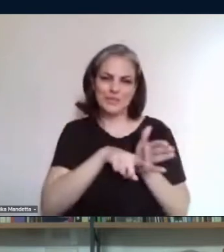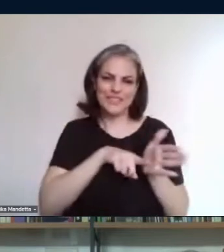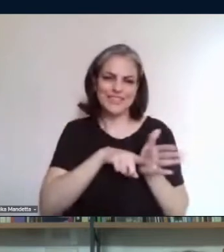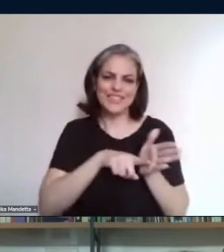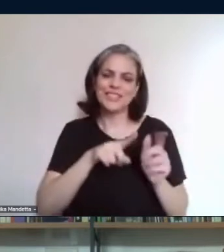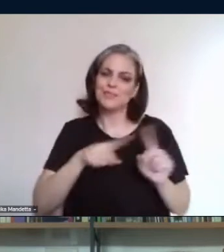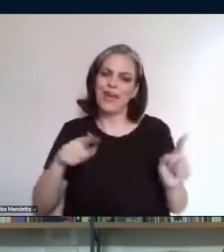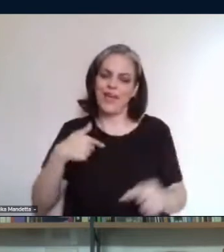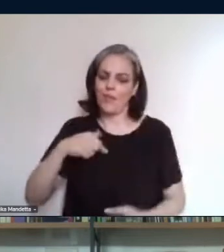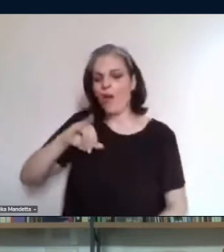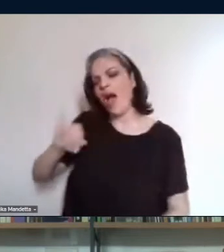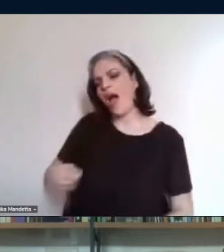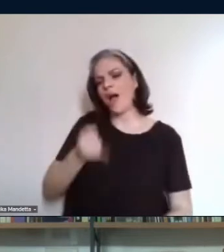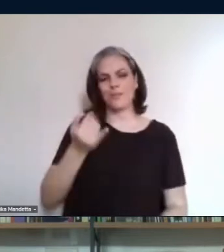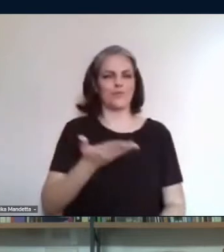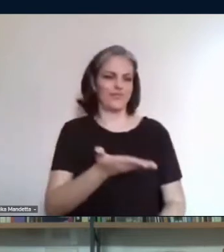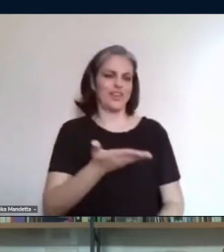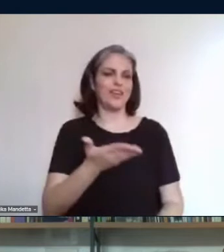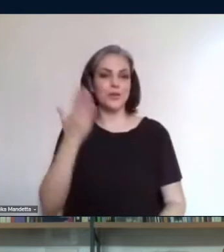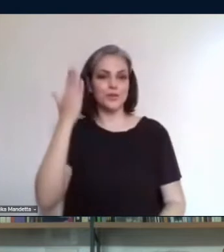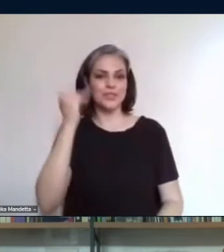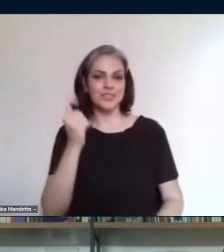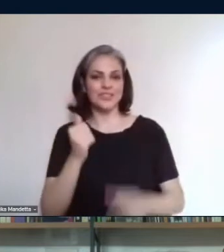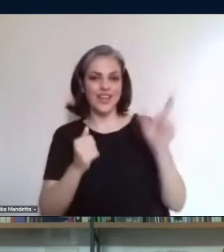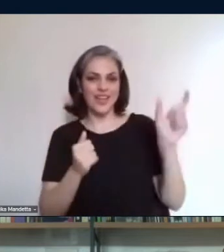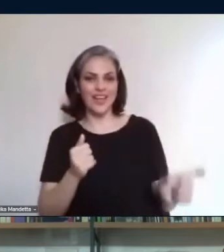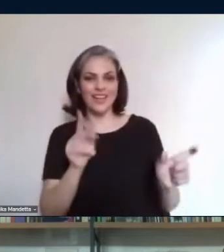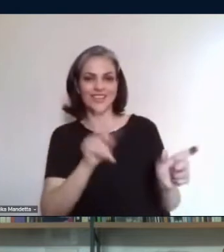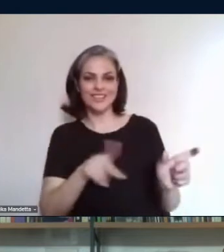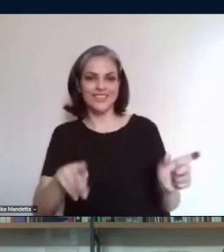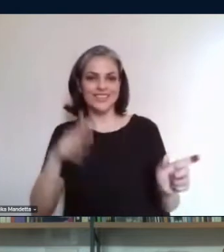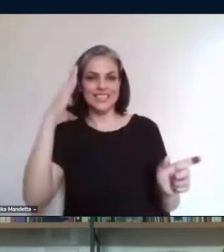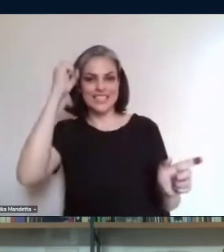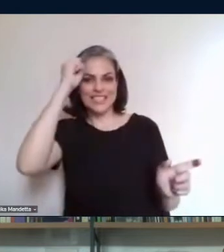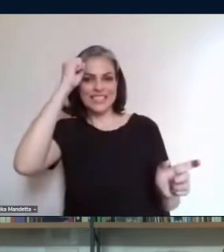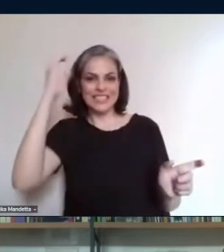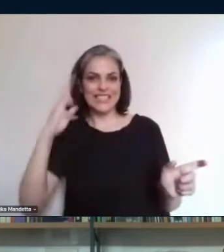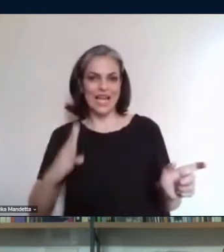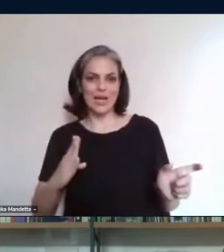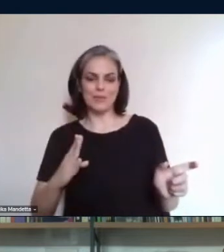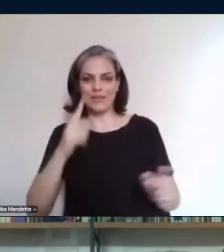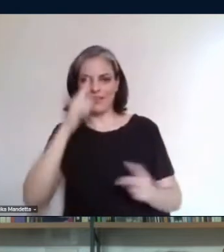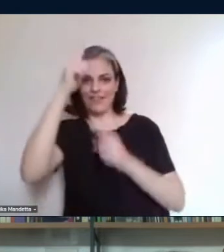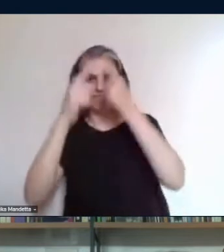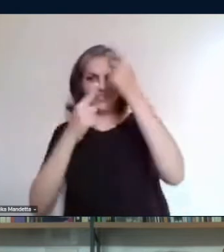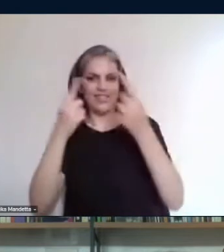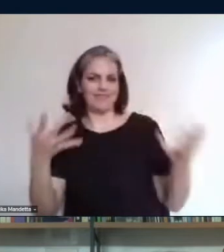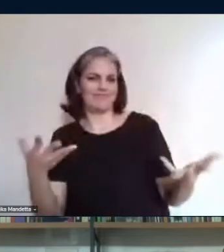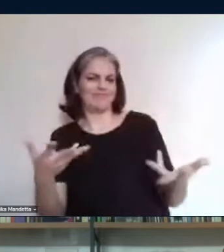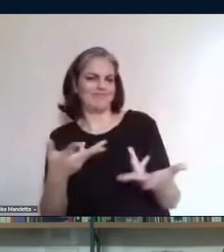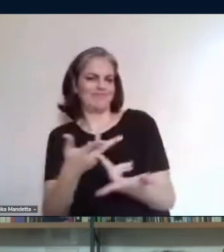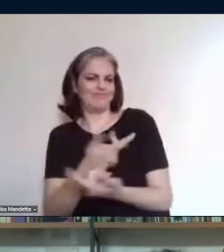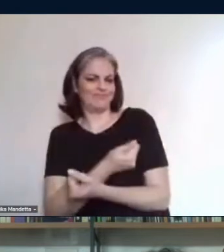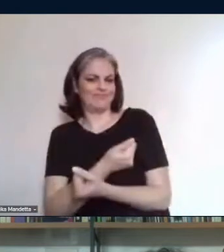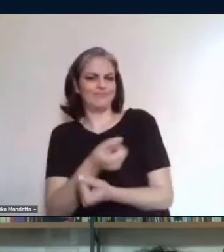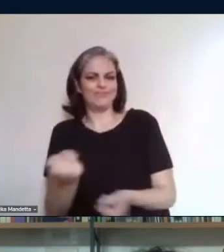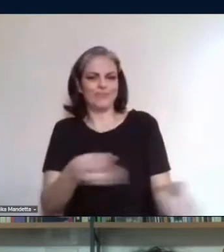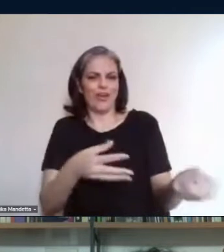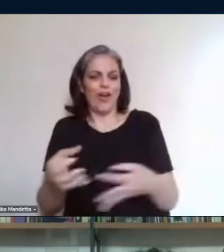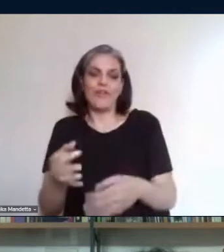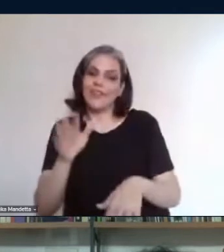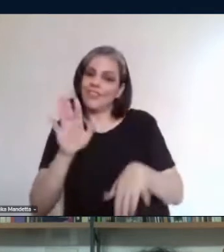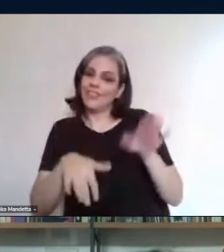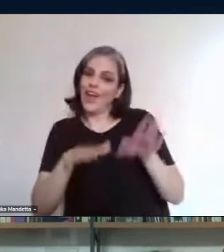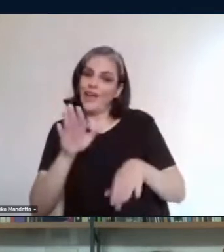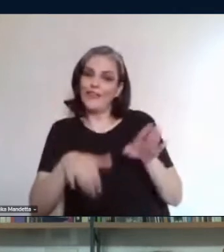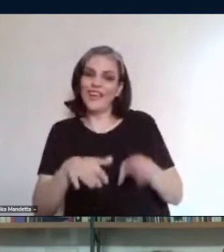Sabine está à frente de vários projetos inovadores com o Mobilang e com tudo, eu acho que às vezes são pistas que a gente